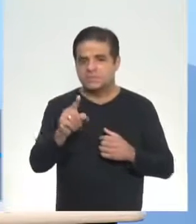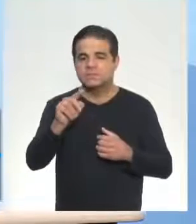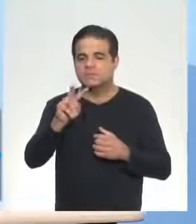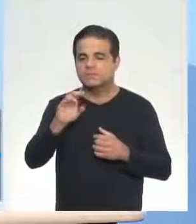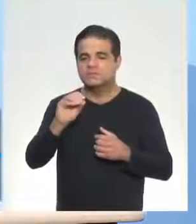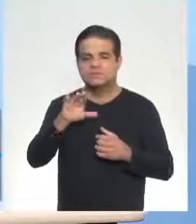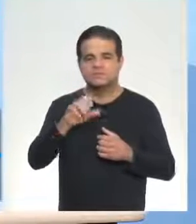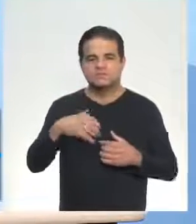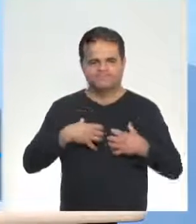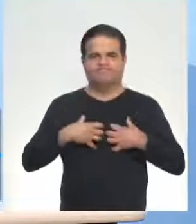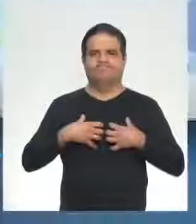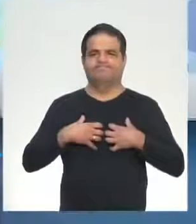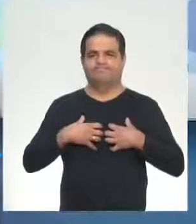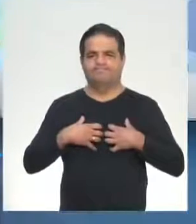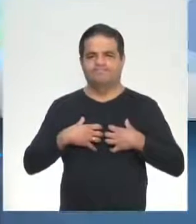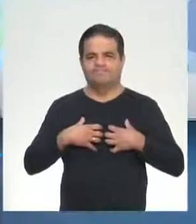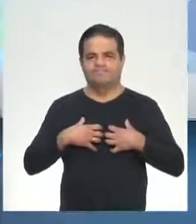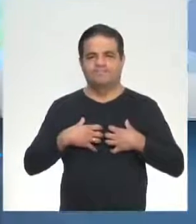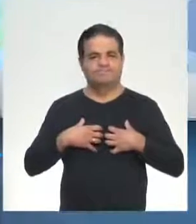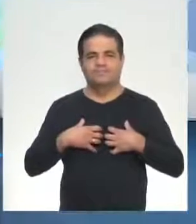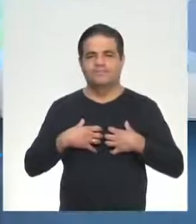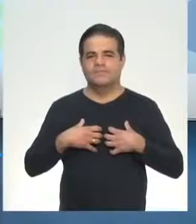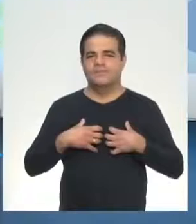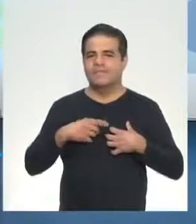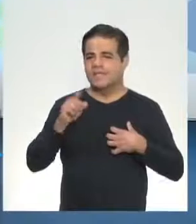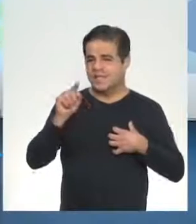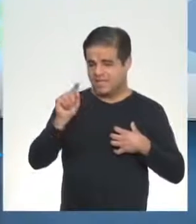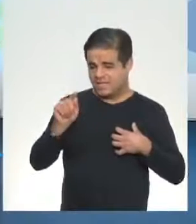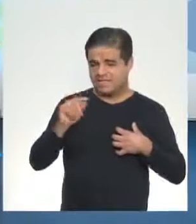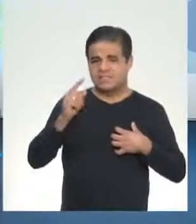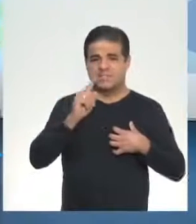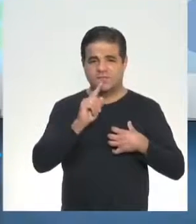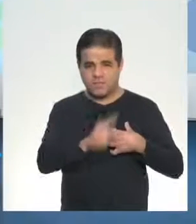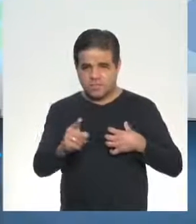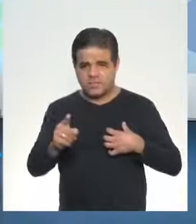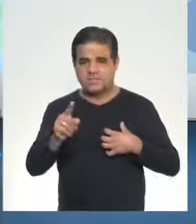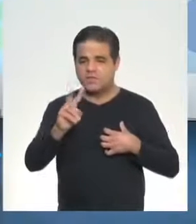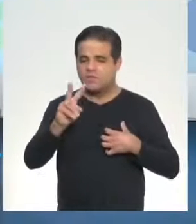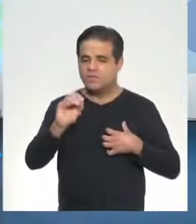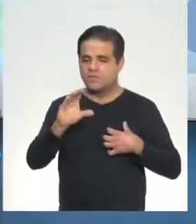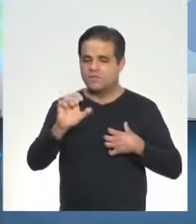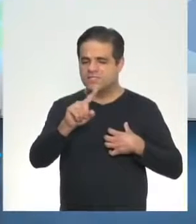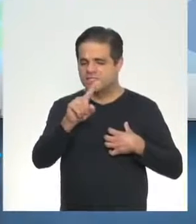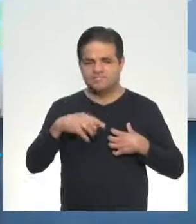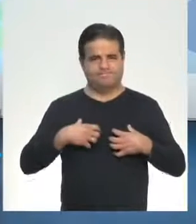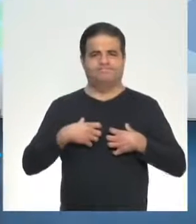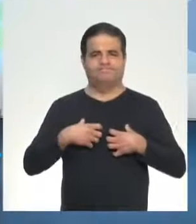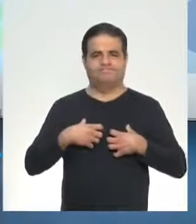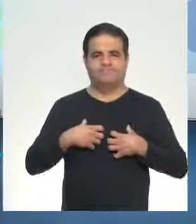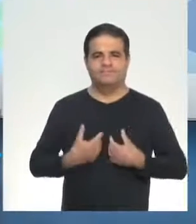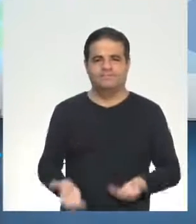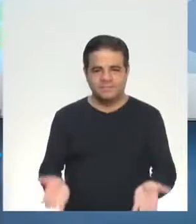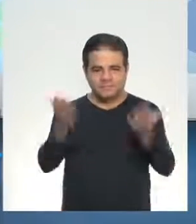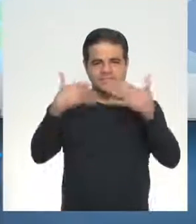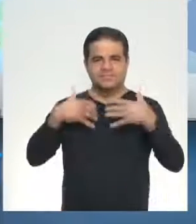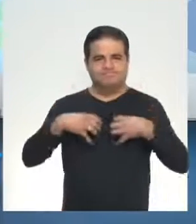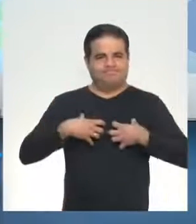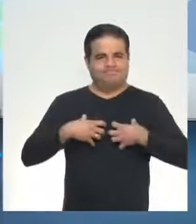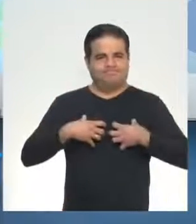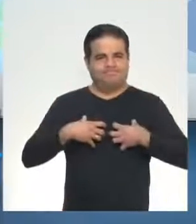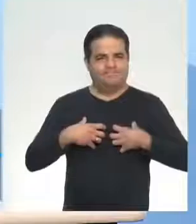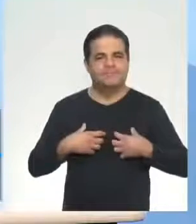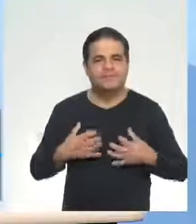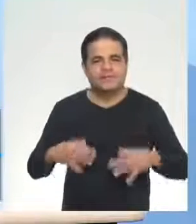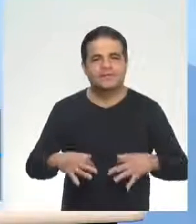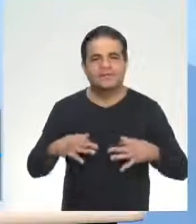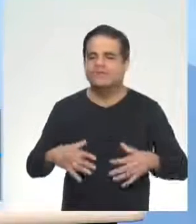esse doeu na alma. E, aliás, esse vocês doeu na alma, ela colocou. Muito bom quando começa a doer na alma, né? Aí a gente